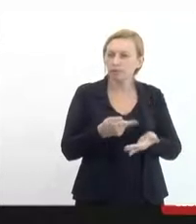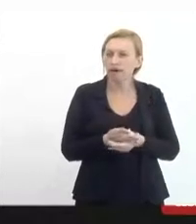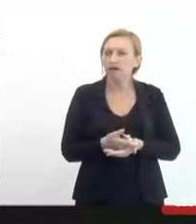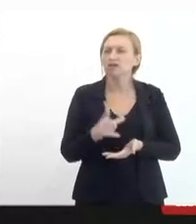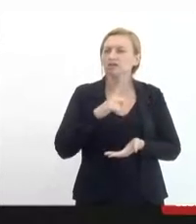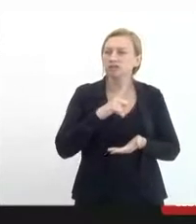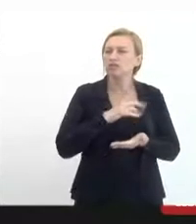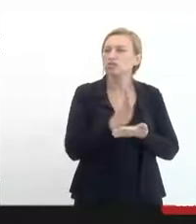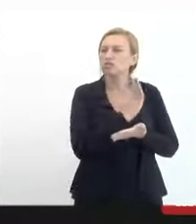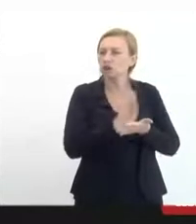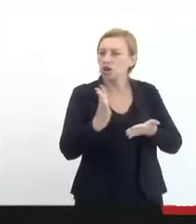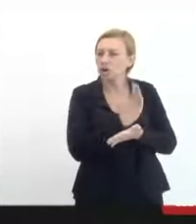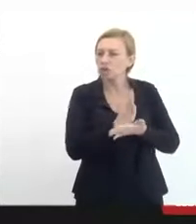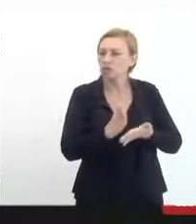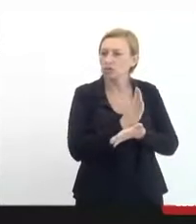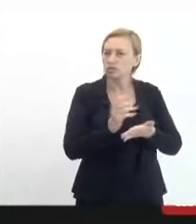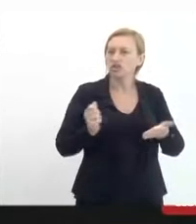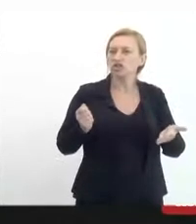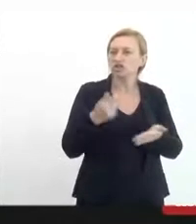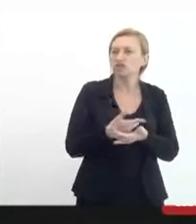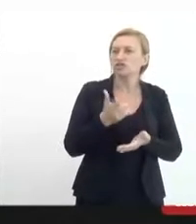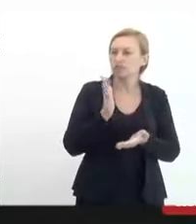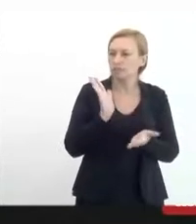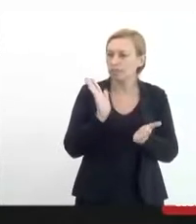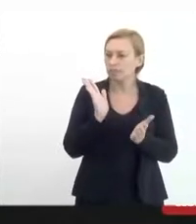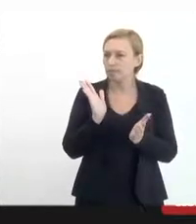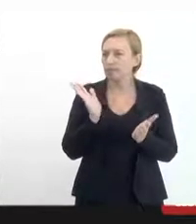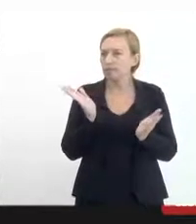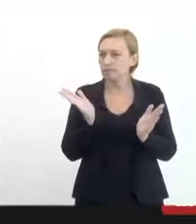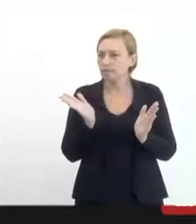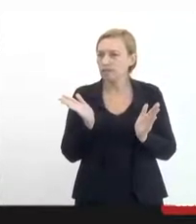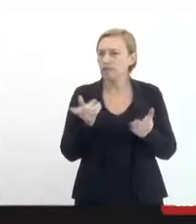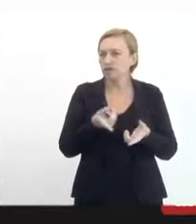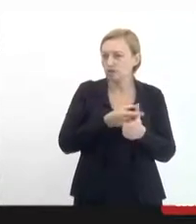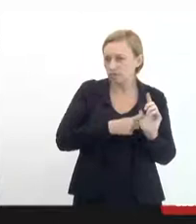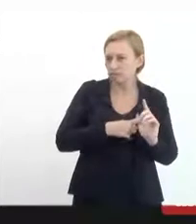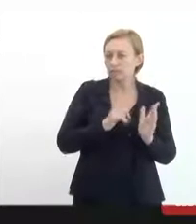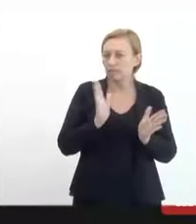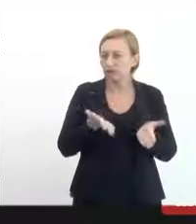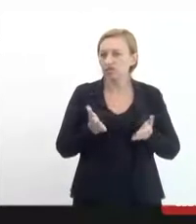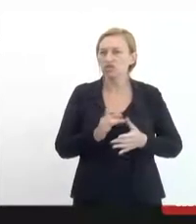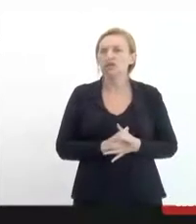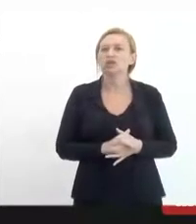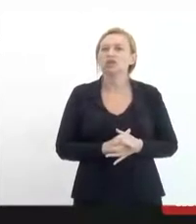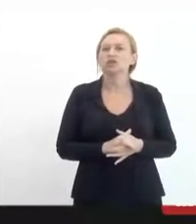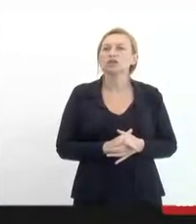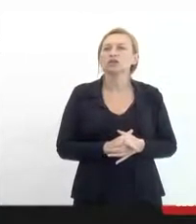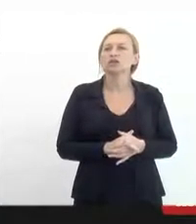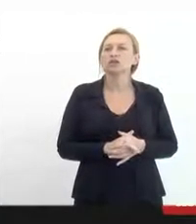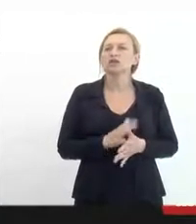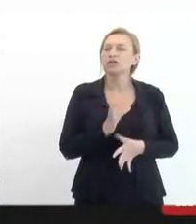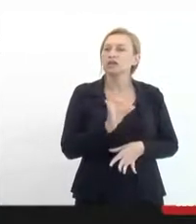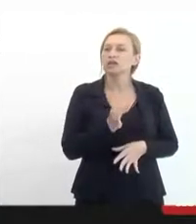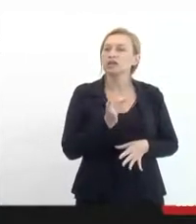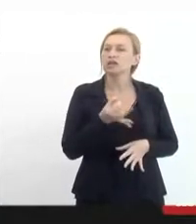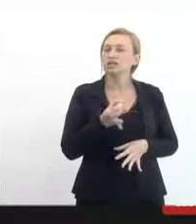alguns contenciosos em dívida ativa que acabaram subindo pela lógica do recurso hierárquico, muito embora essa